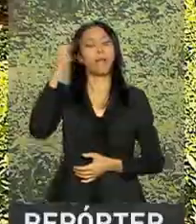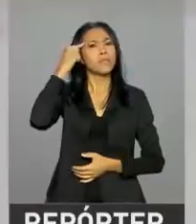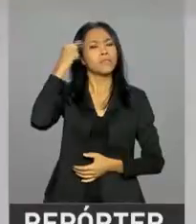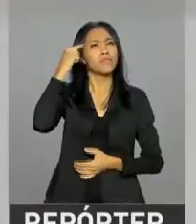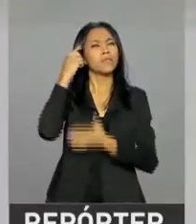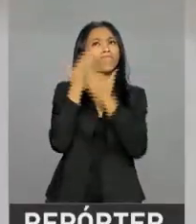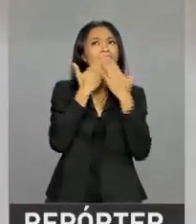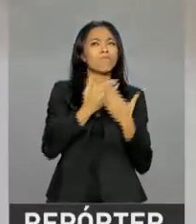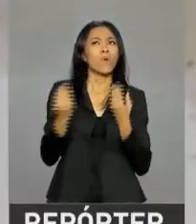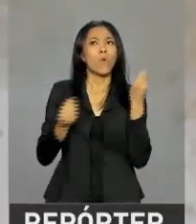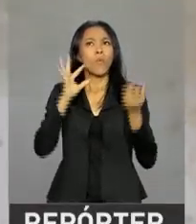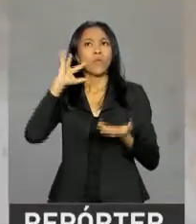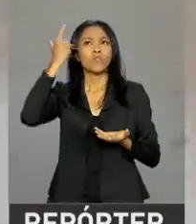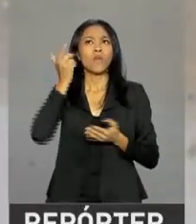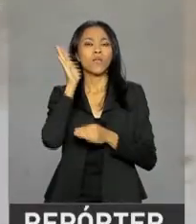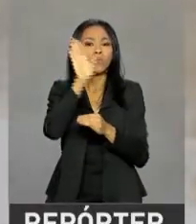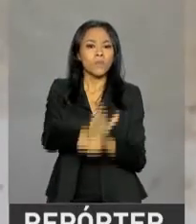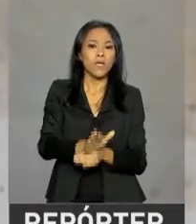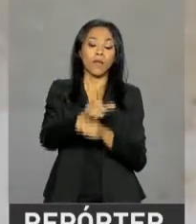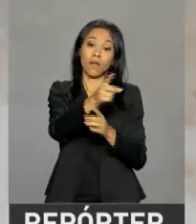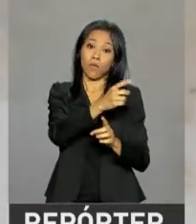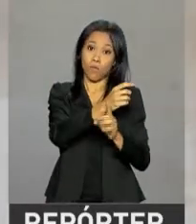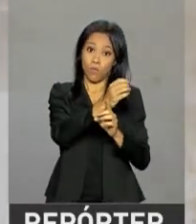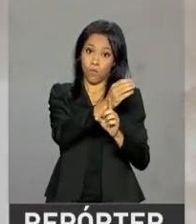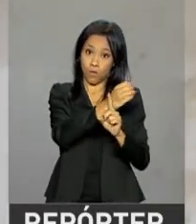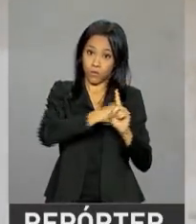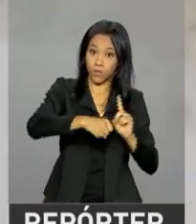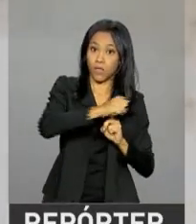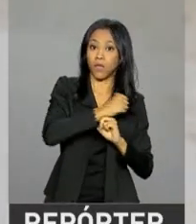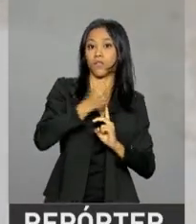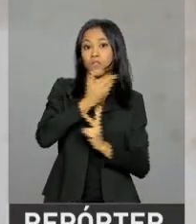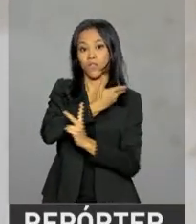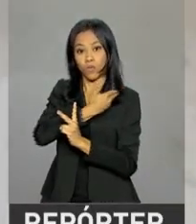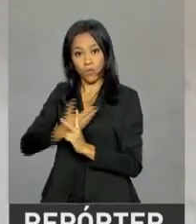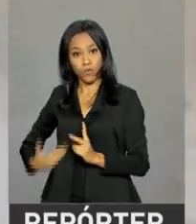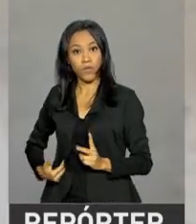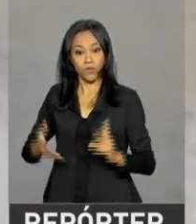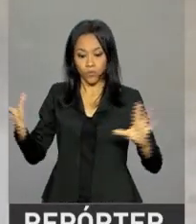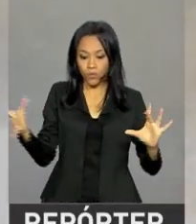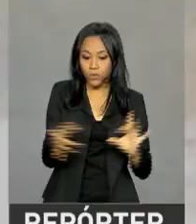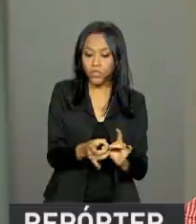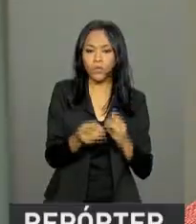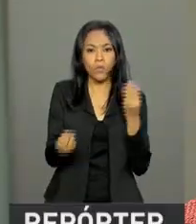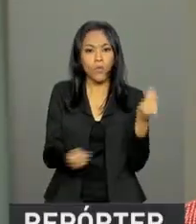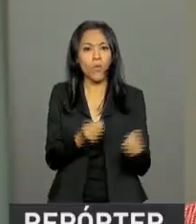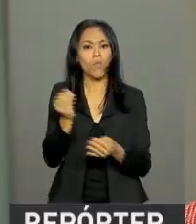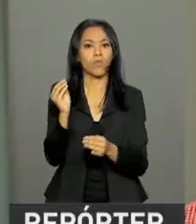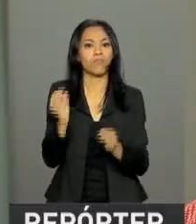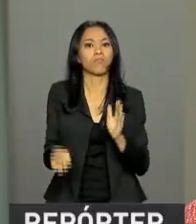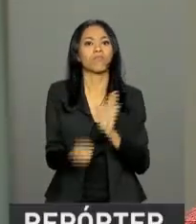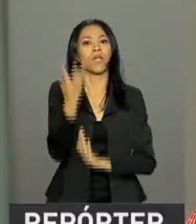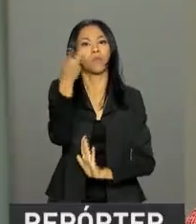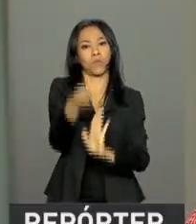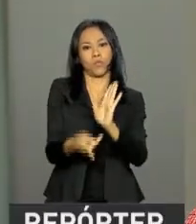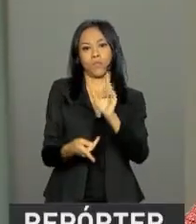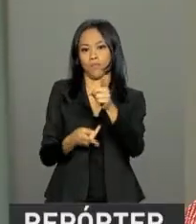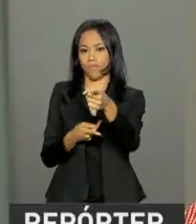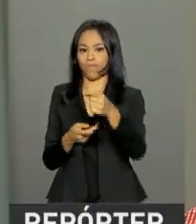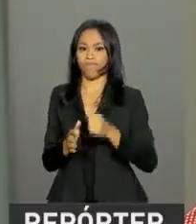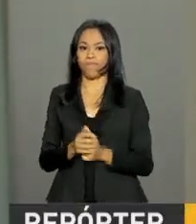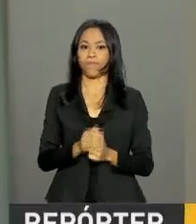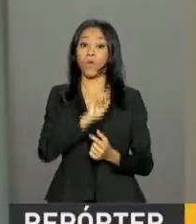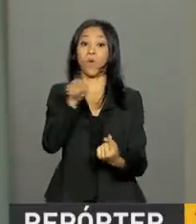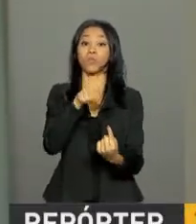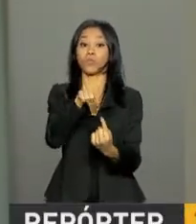fundo o governo local ea sociedade se uniram em criar o projeto como pode um peixe vivo qual é o nosso objetivo é